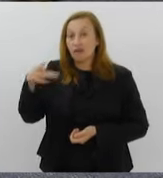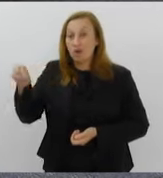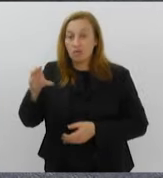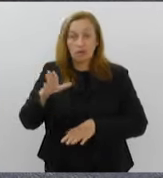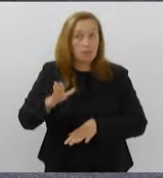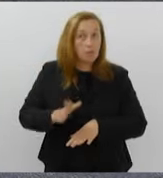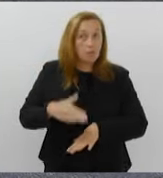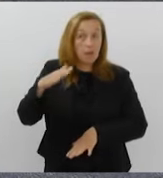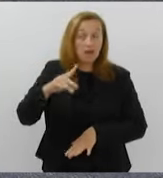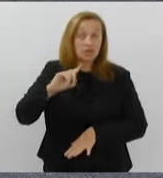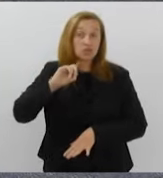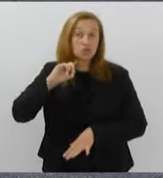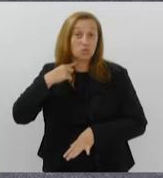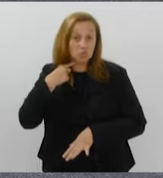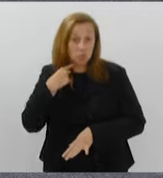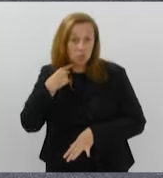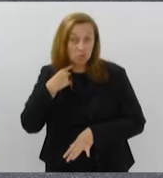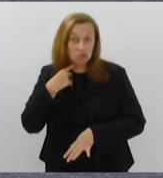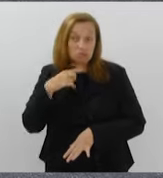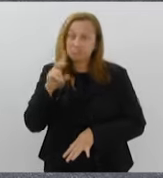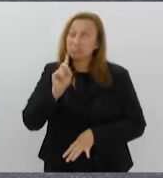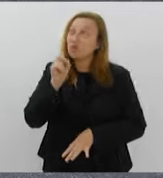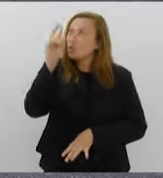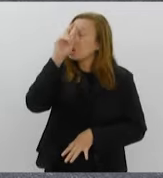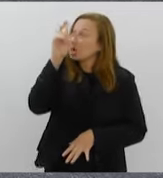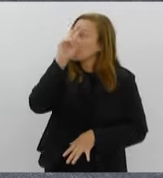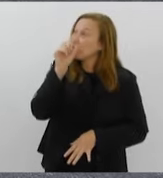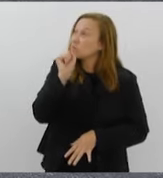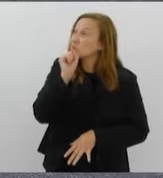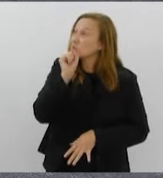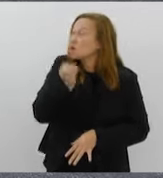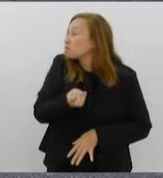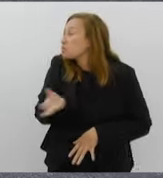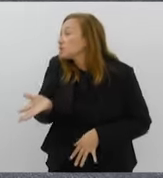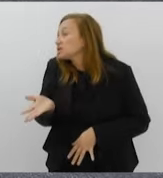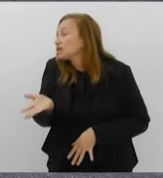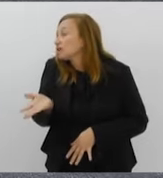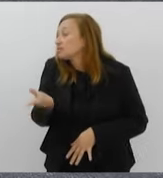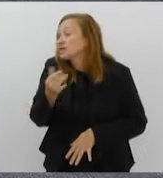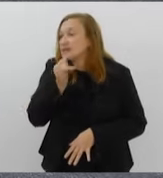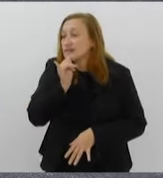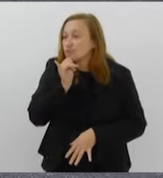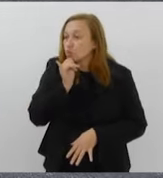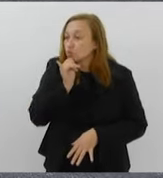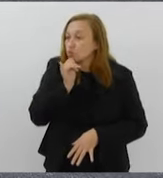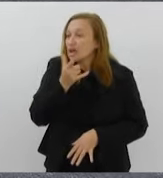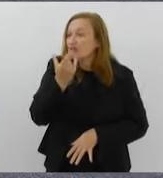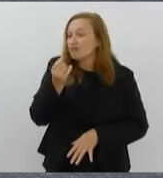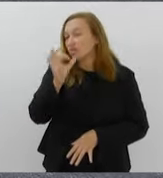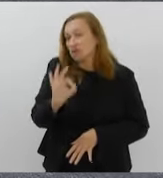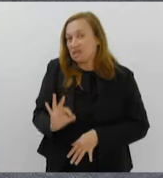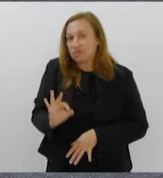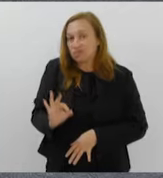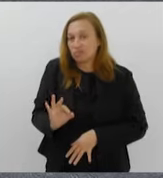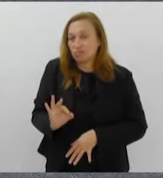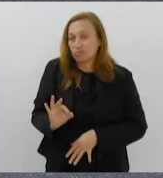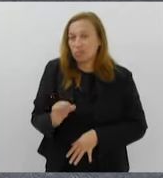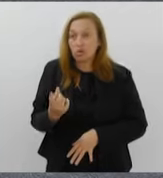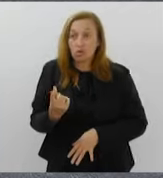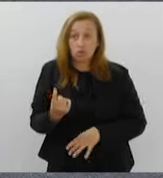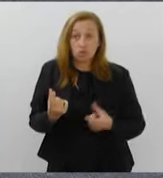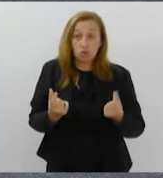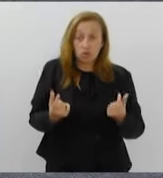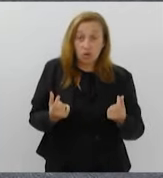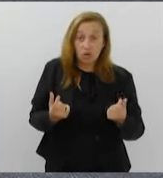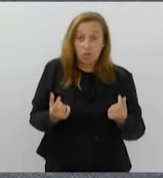poluente, tinha que, não me lembro o quantitativo, por exemplo, 20% do valor em